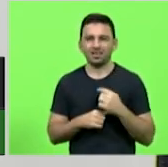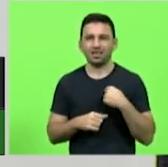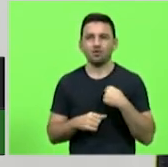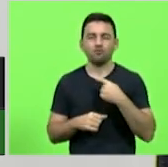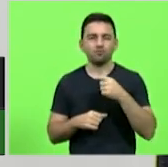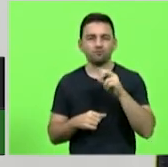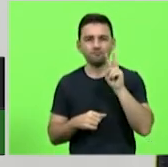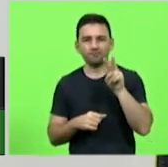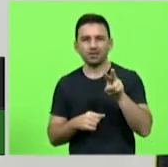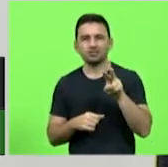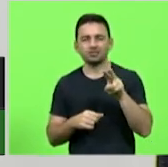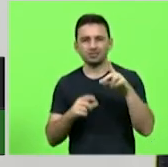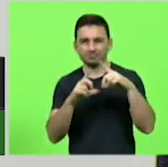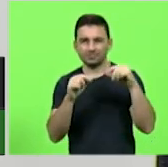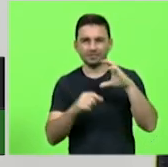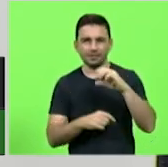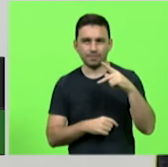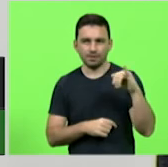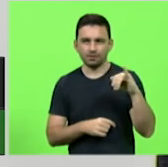desejos.